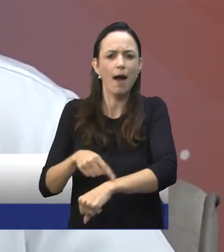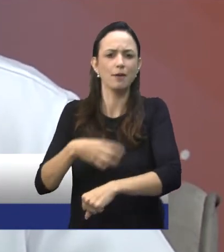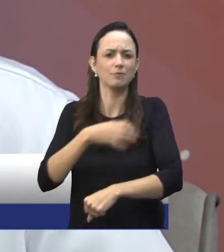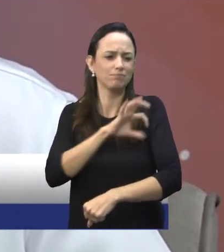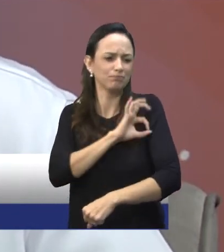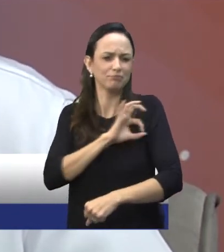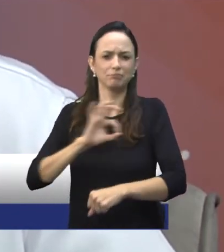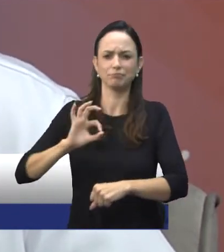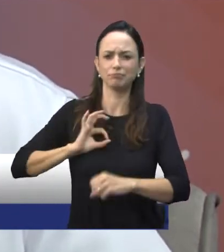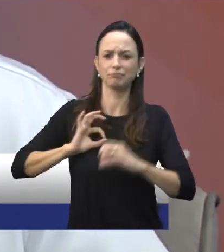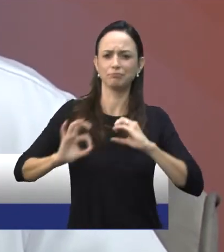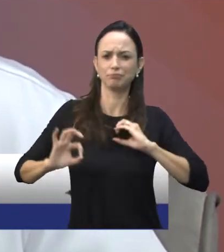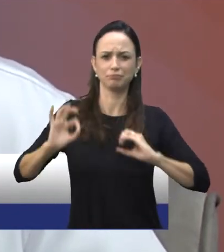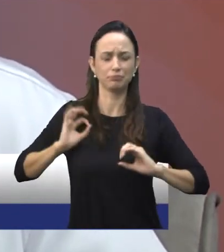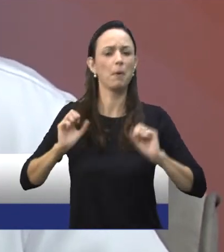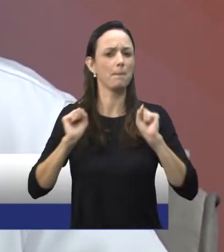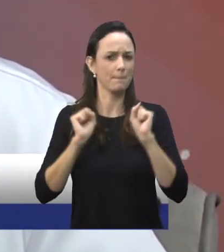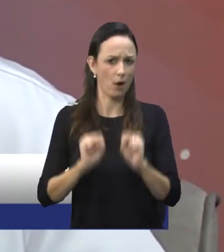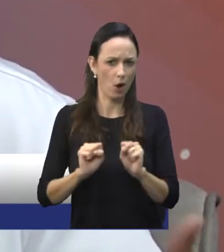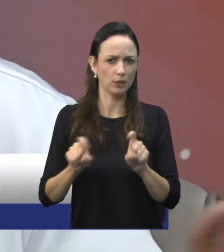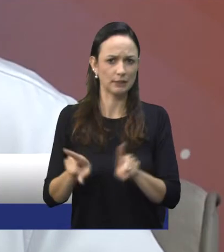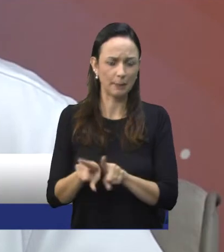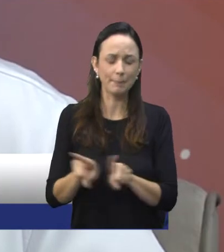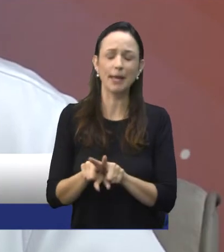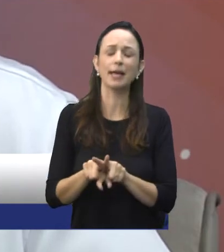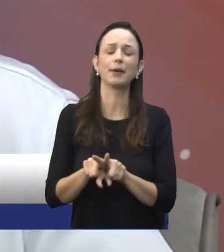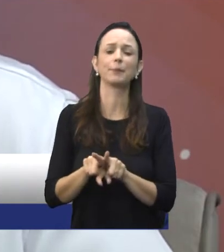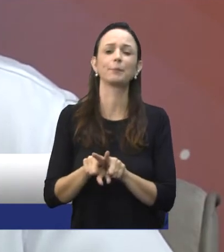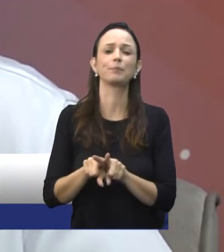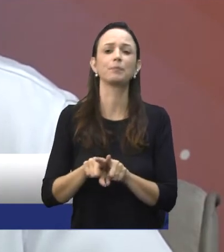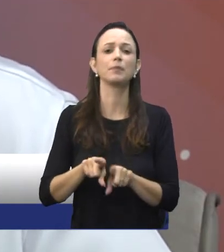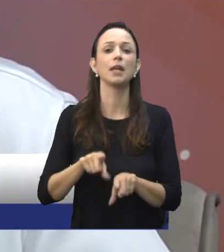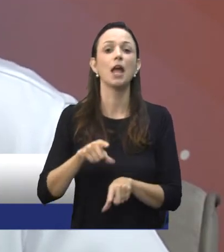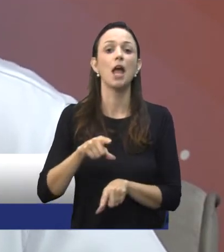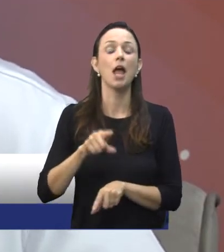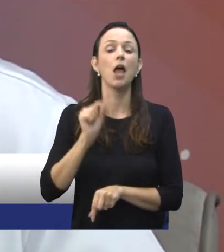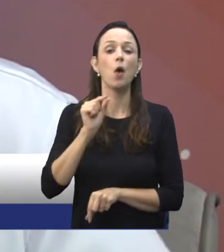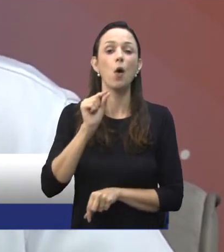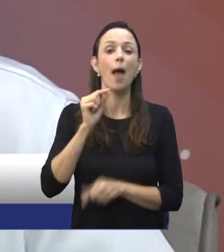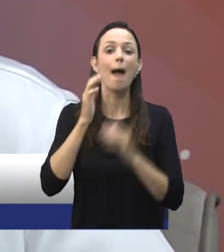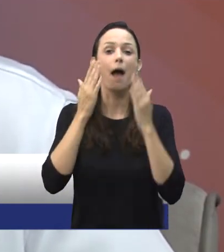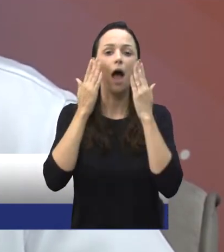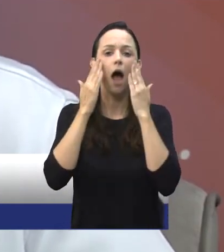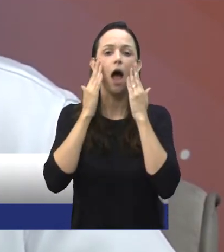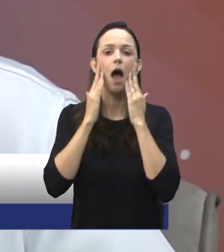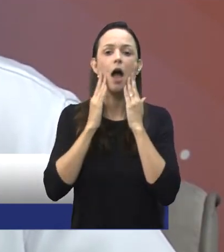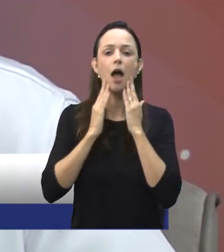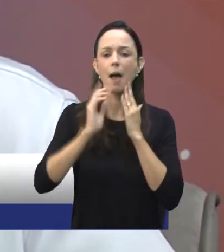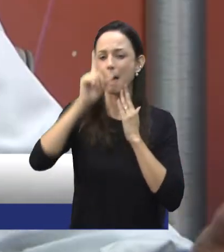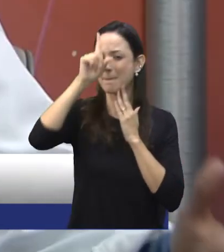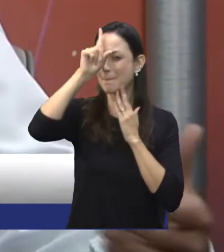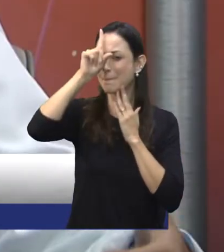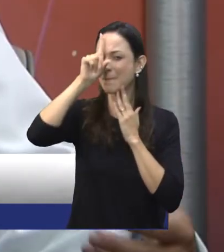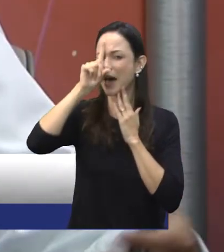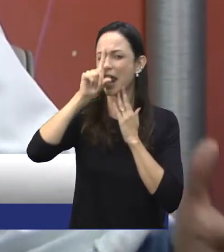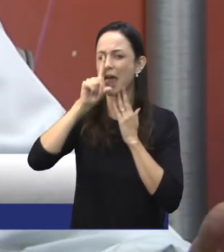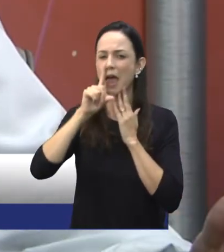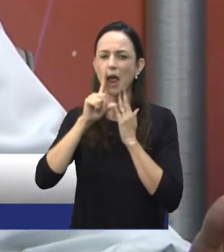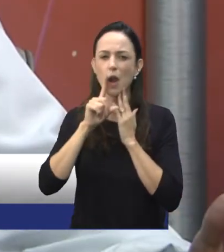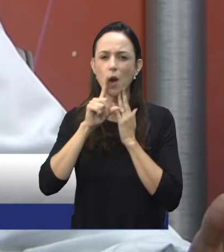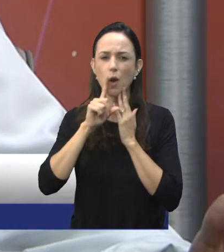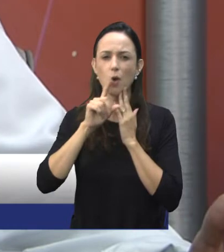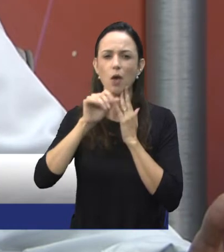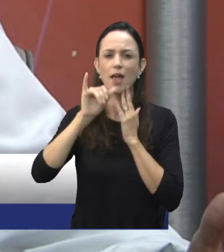que pode ocorrer, e também o amarelamento da pele, que chamamos de icterícia. Esses são